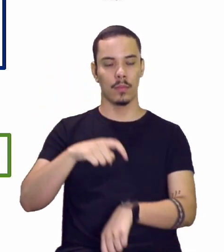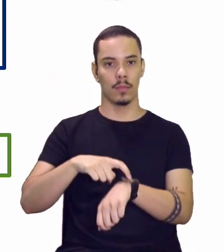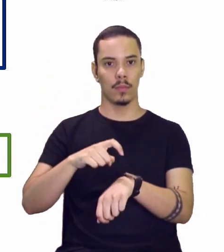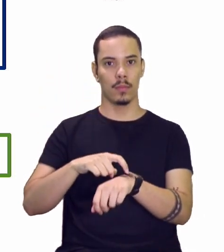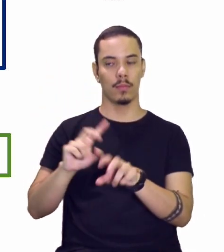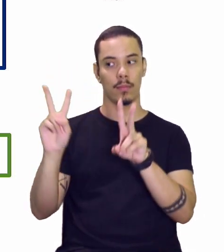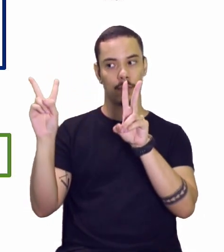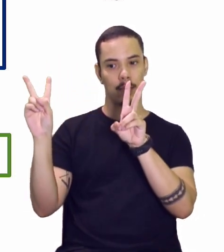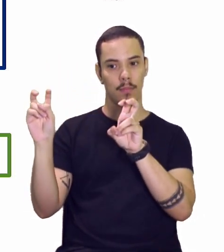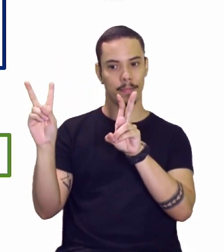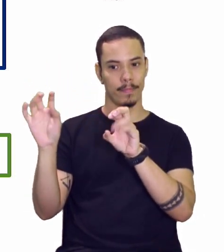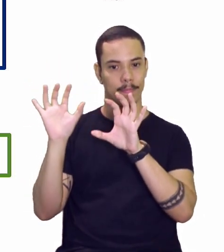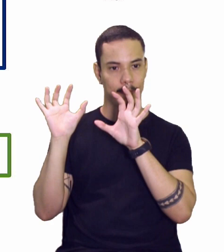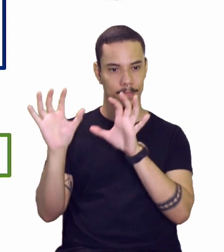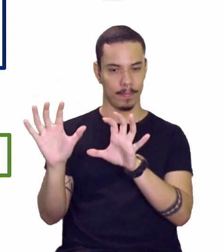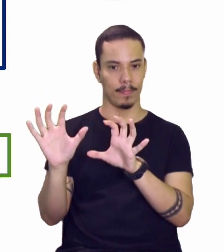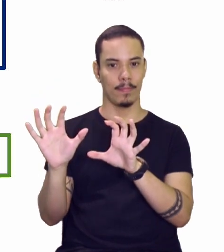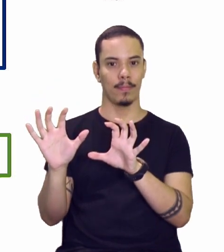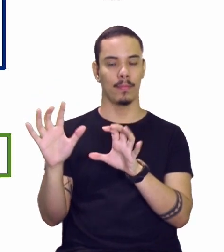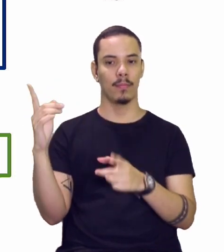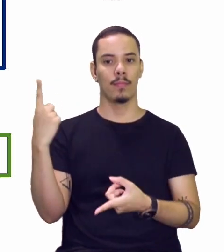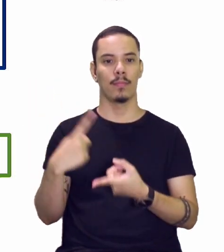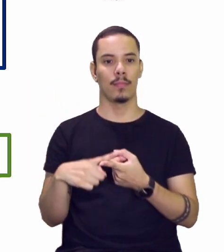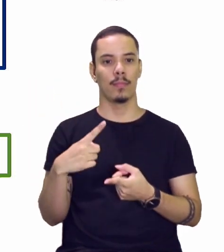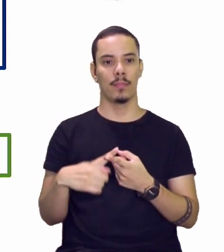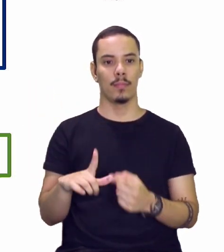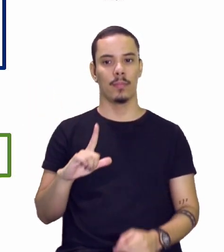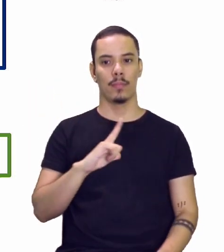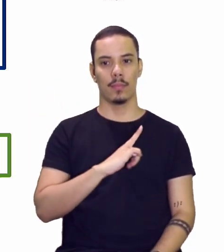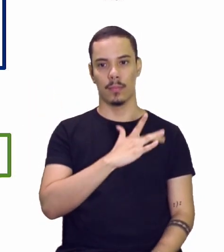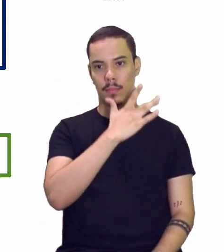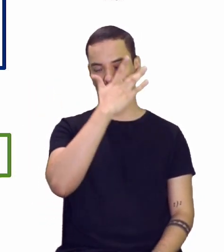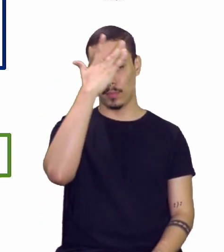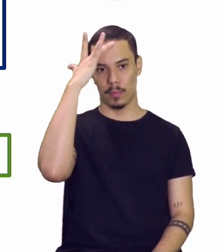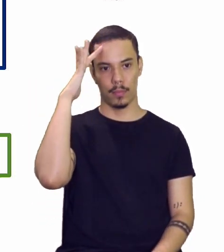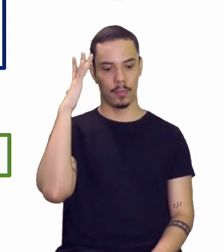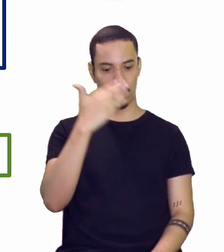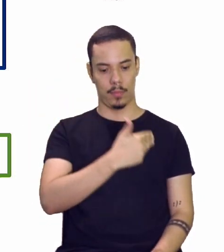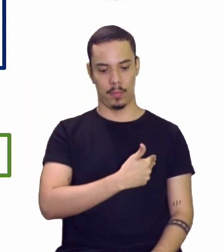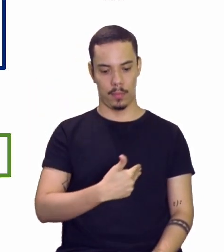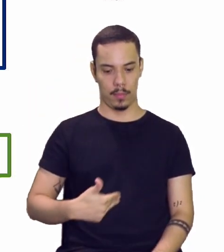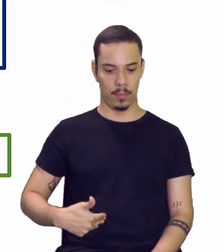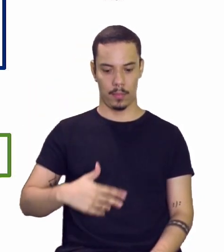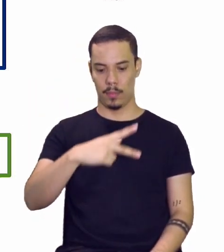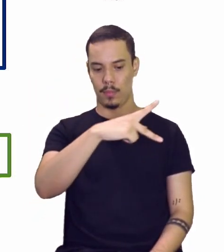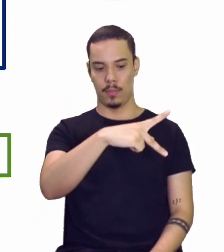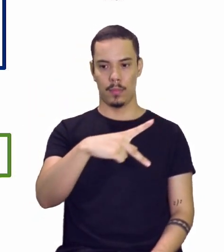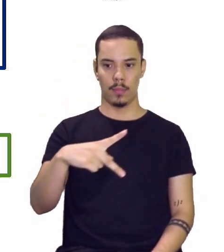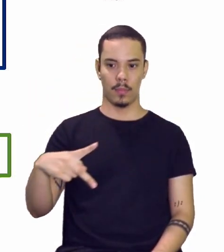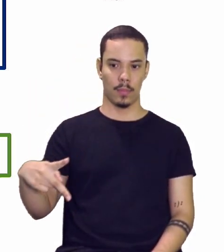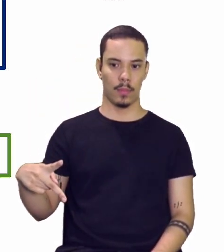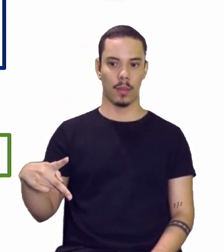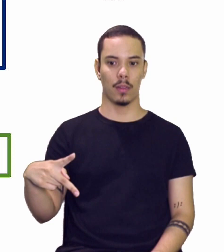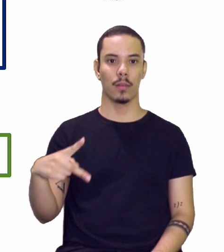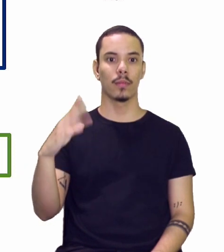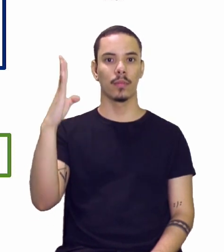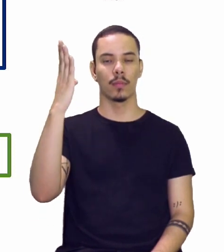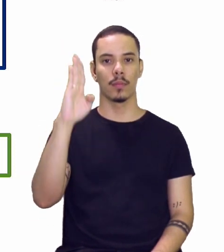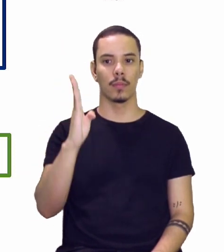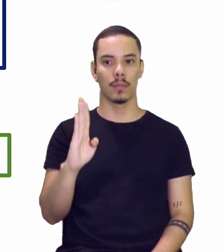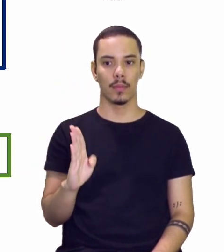momento, era governador do Brasil, ou seja, o presidente do Brasil,